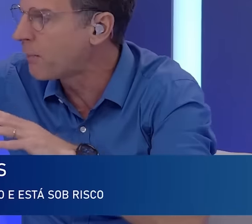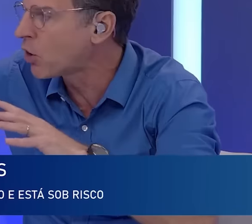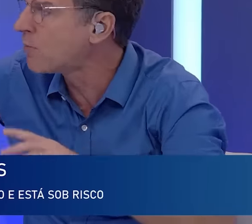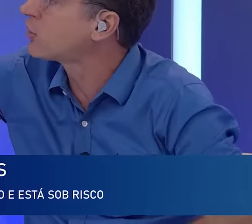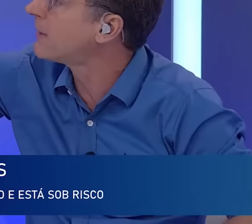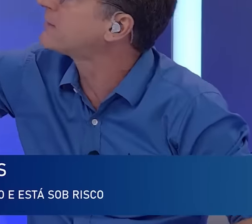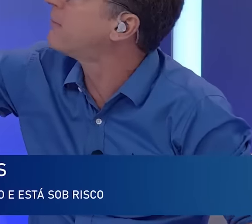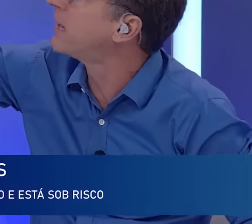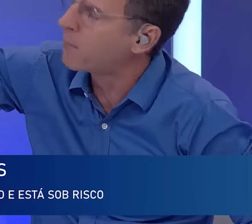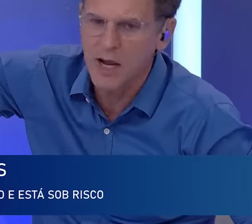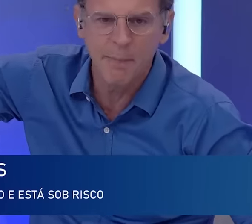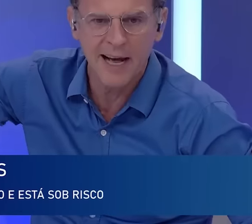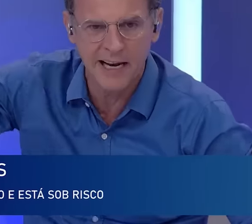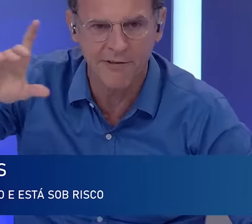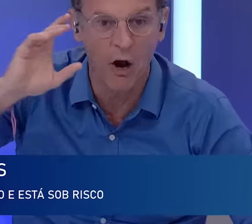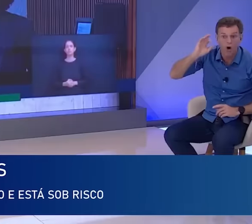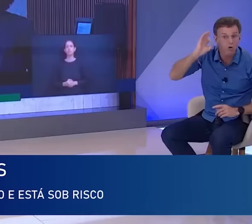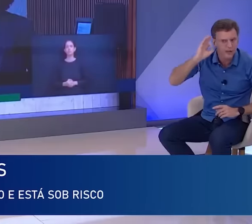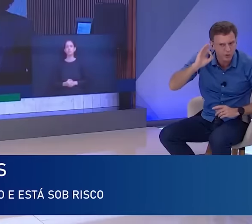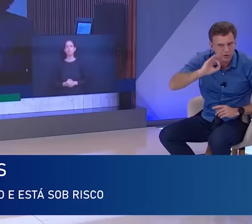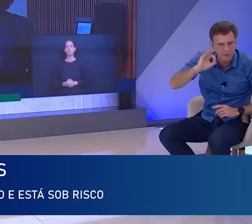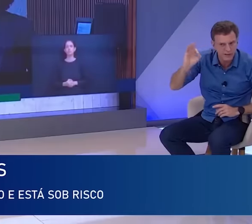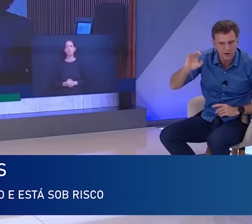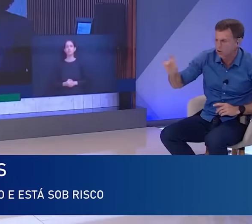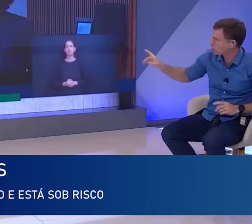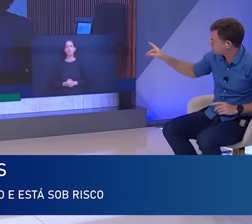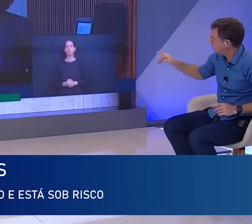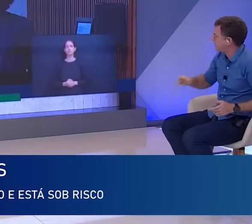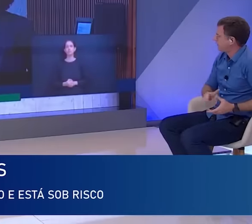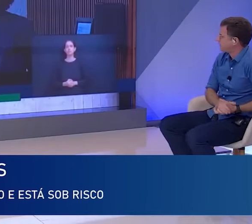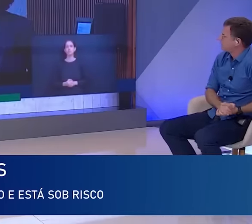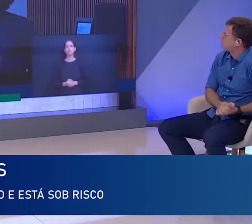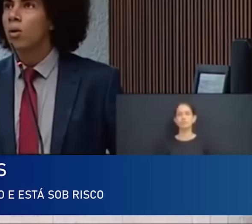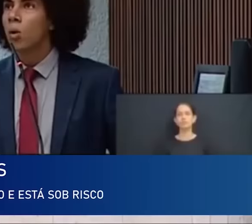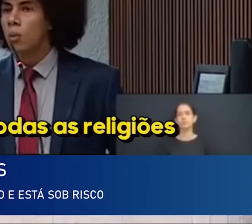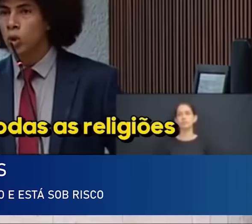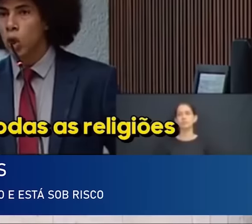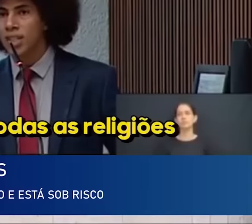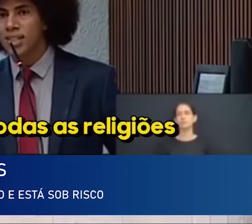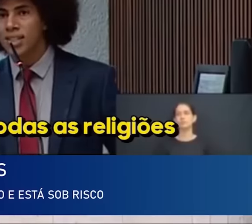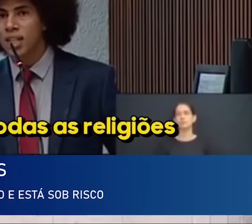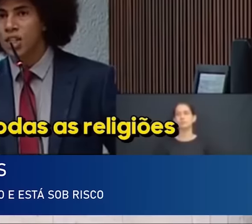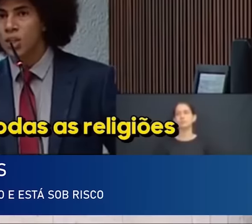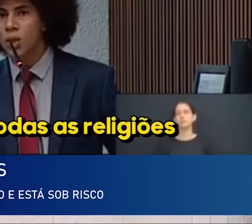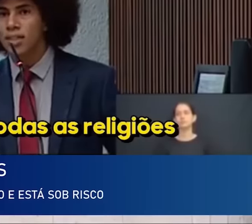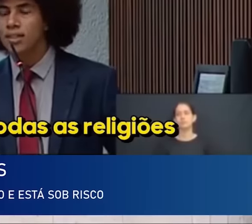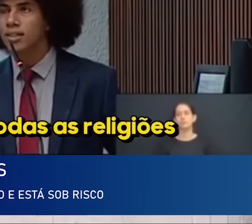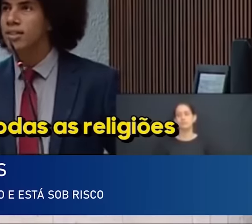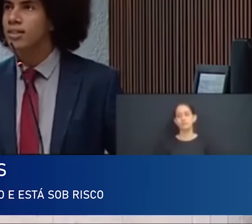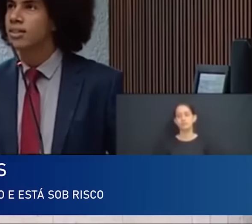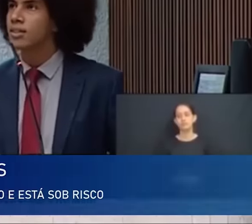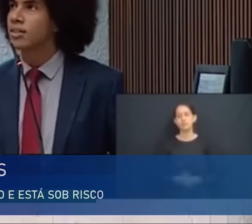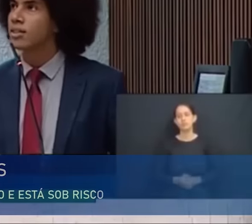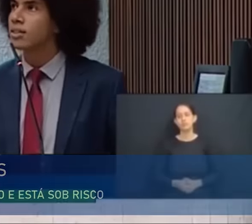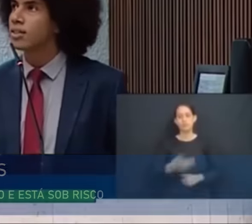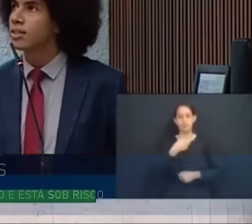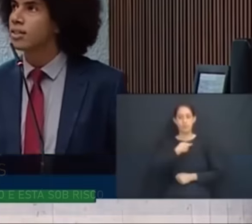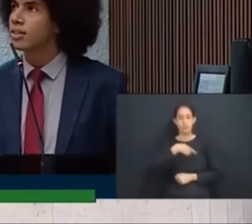exemplo, há pouco mais de uma semana. Põe aí para a galera ver. Olha o nível de como é que está o negócio. Põe aí. Como todas as religiões,